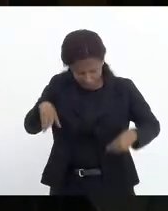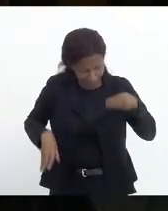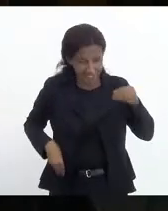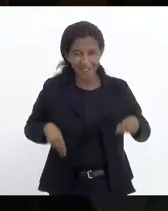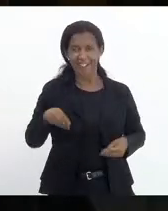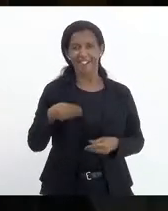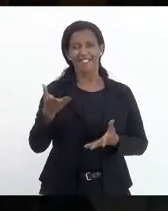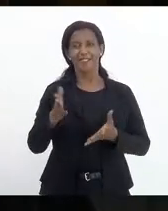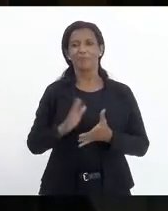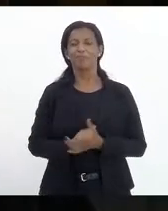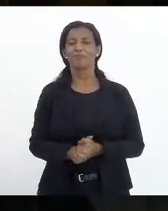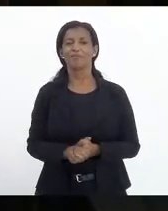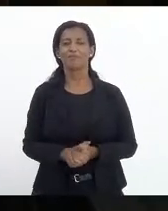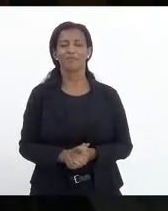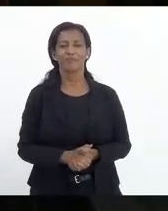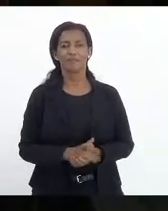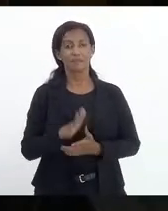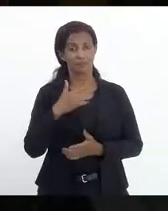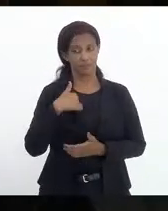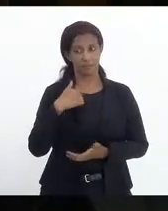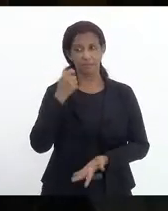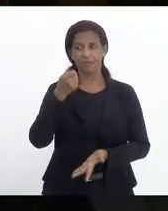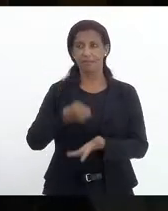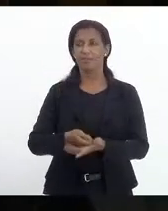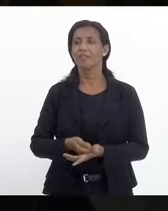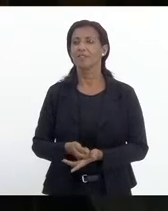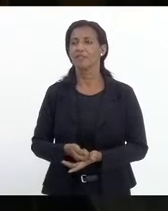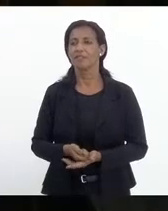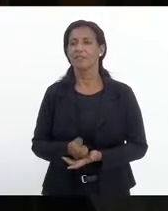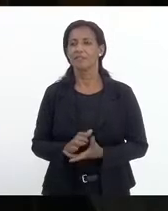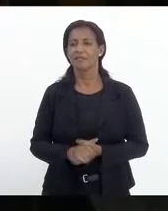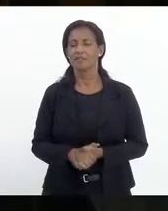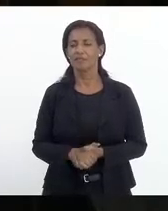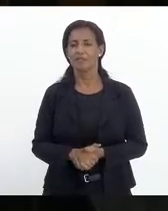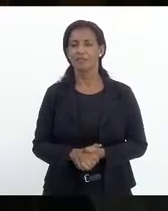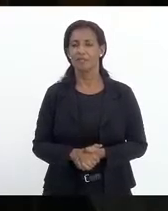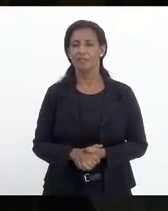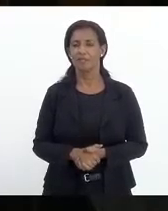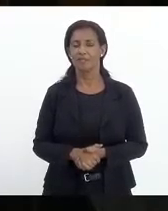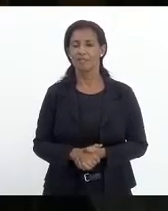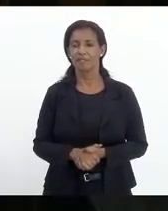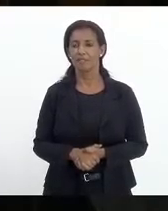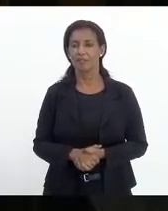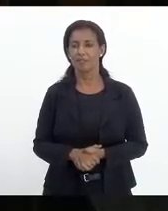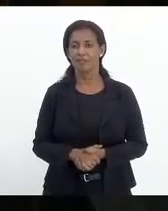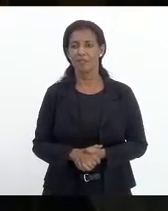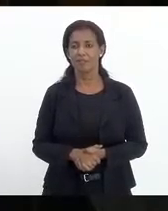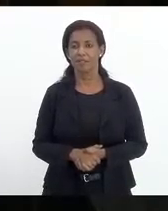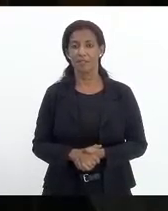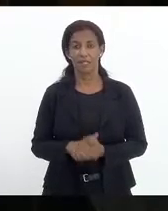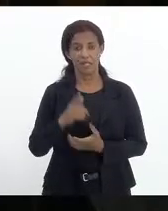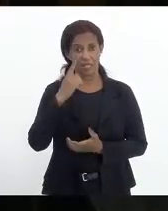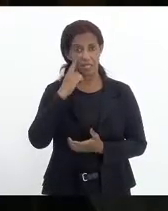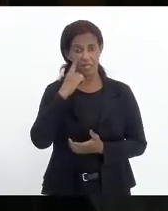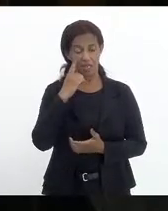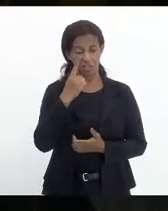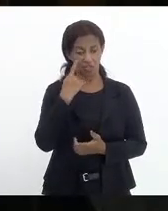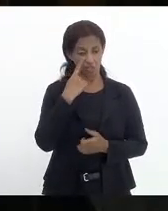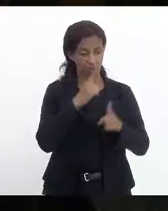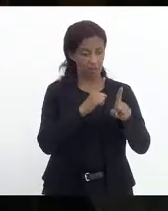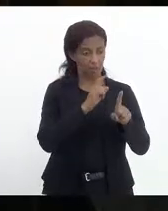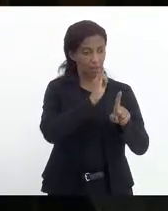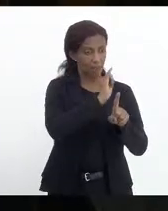pouquinhos mas eu olhei afirmo que se nós pegarmos o IPCA